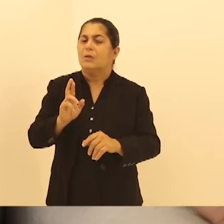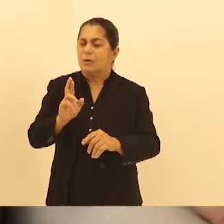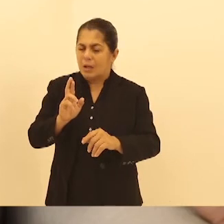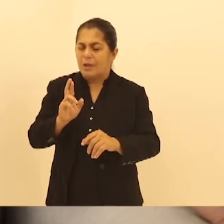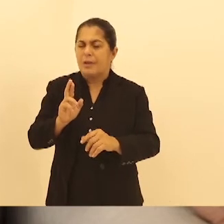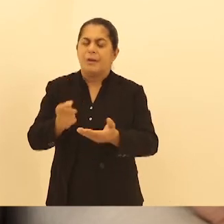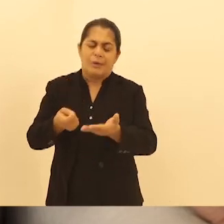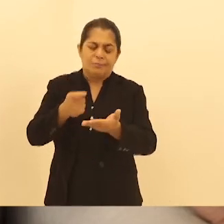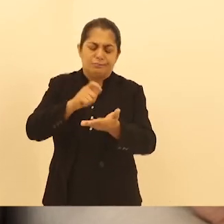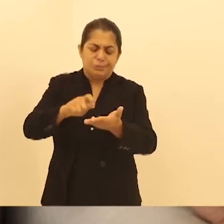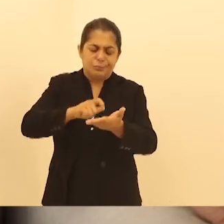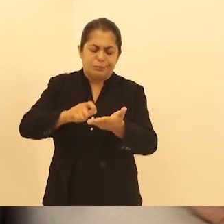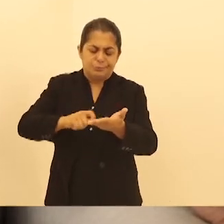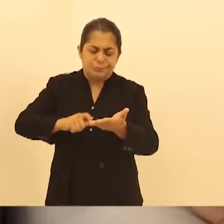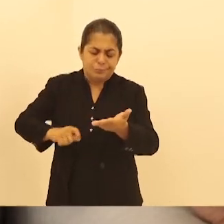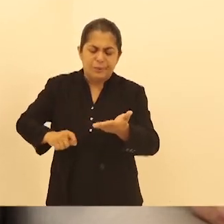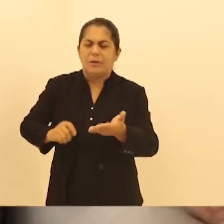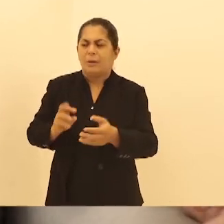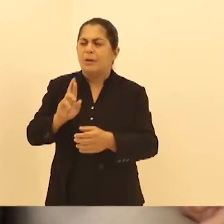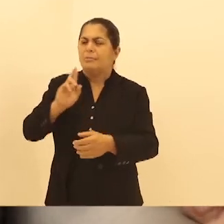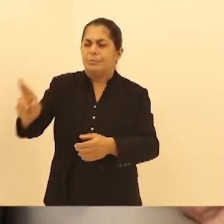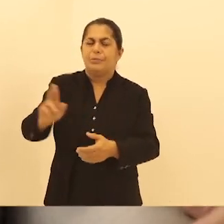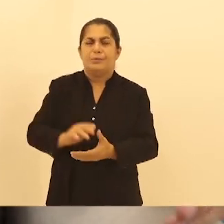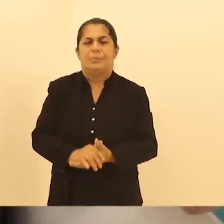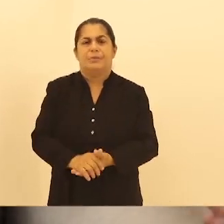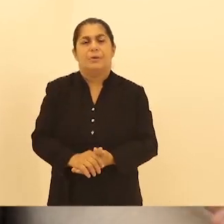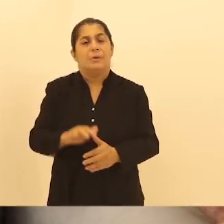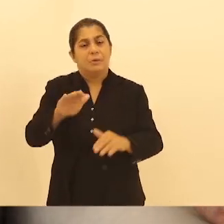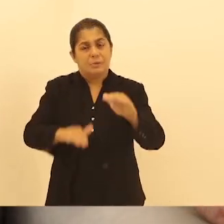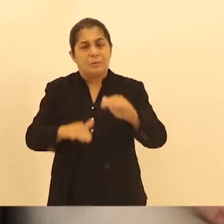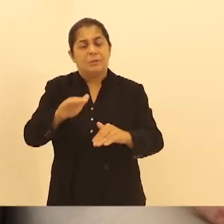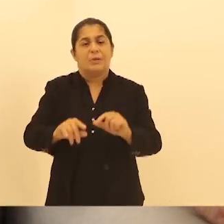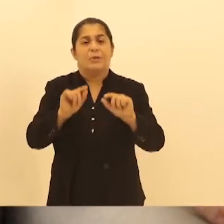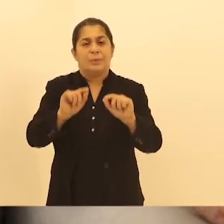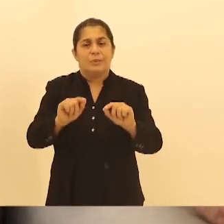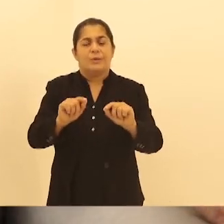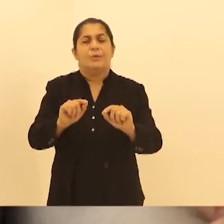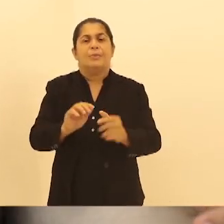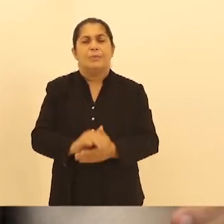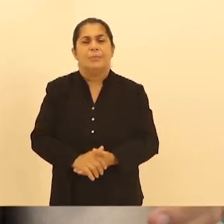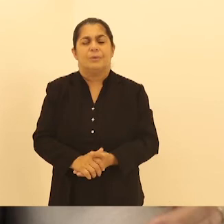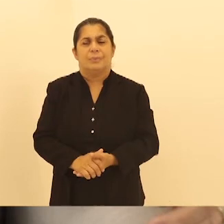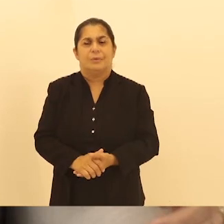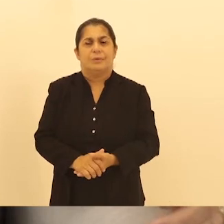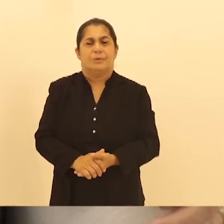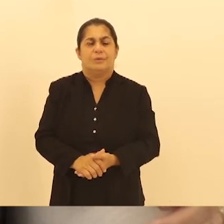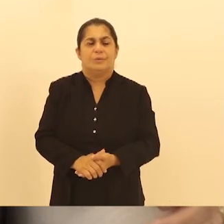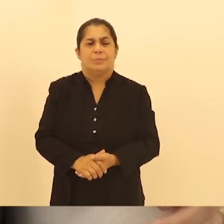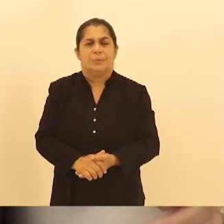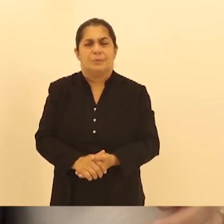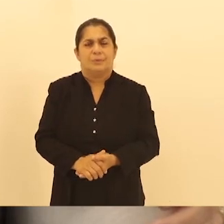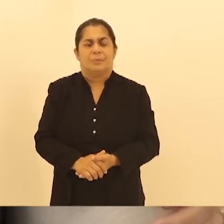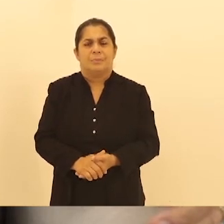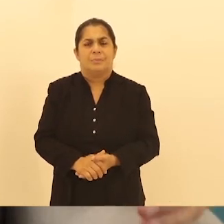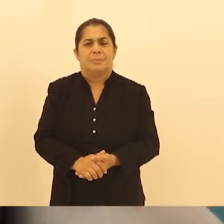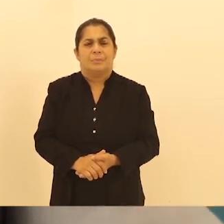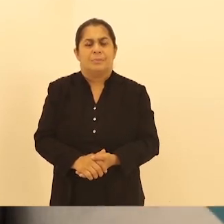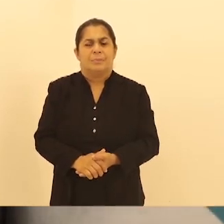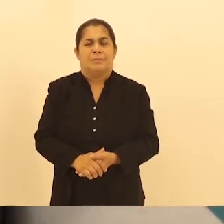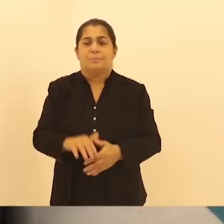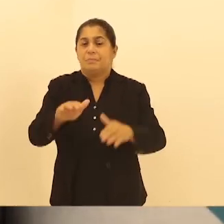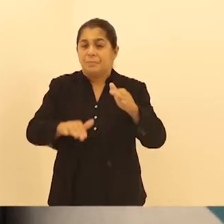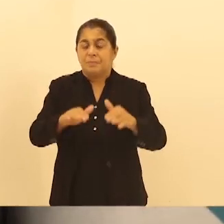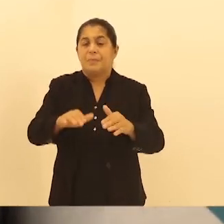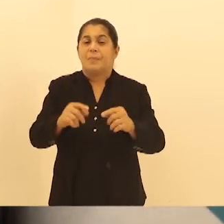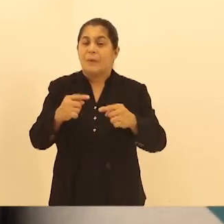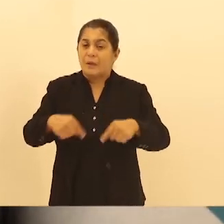cada uma delas muitas vezes até manifestações e não são